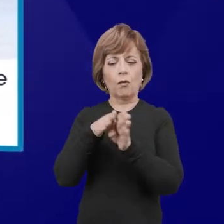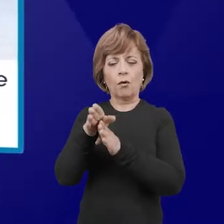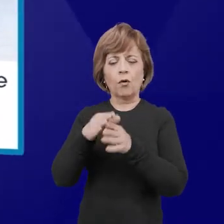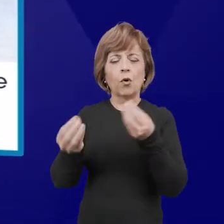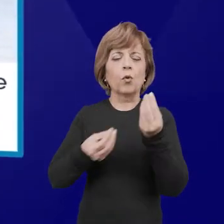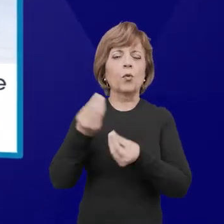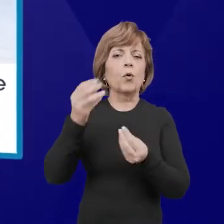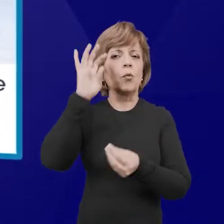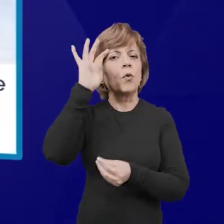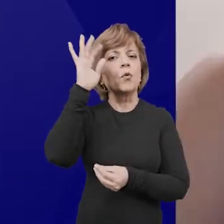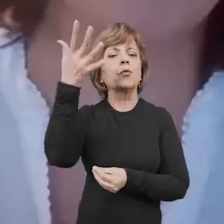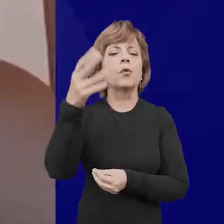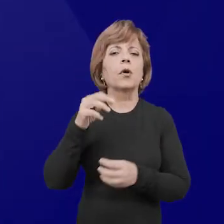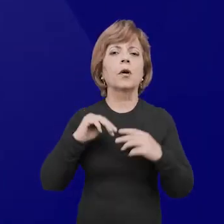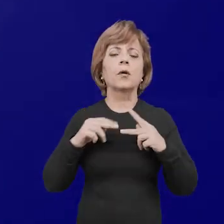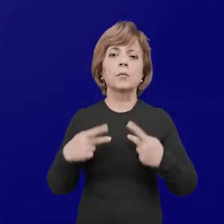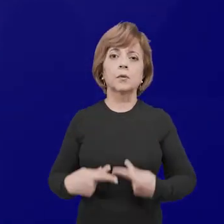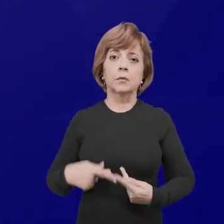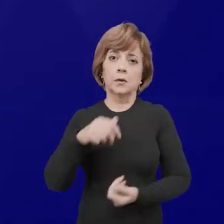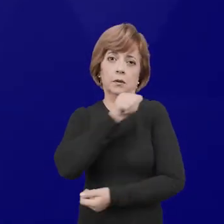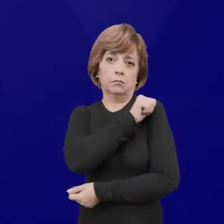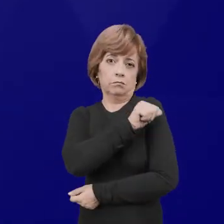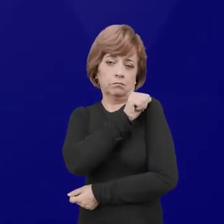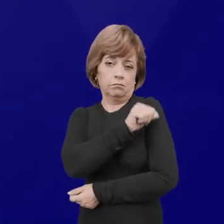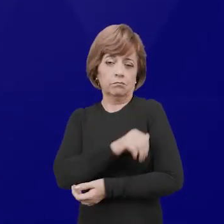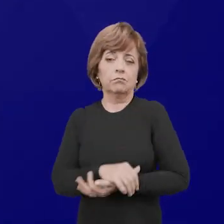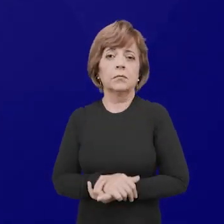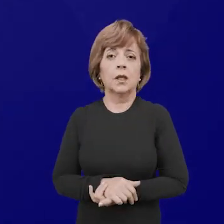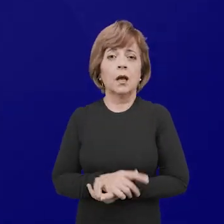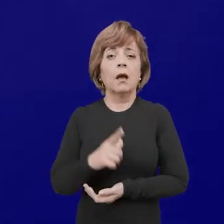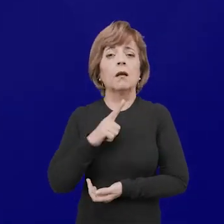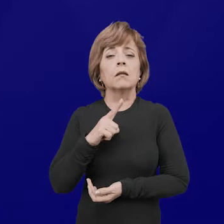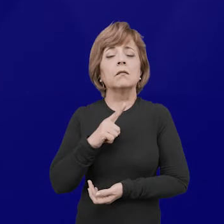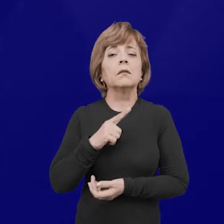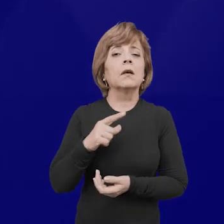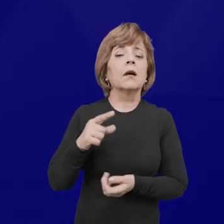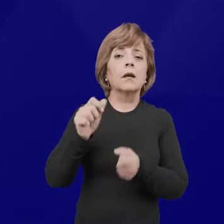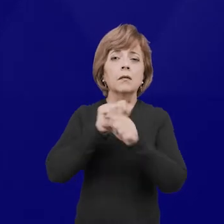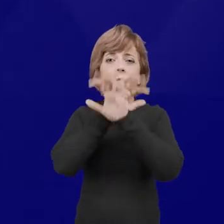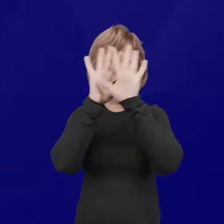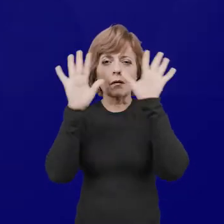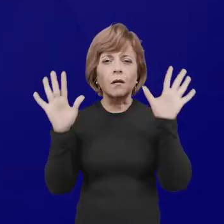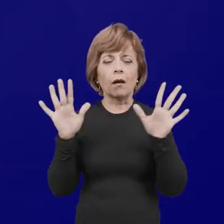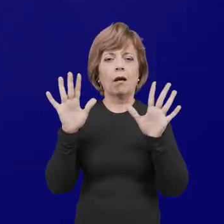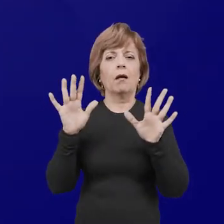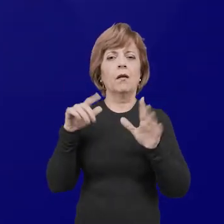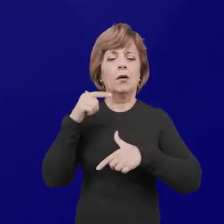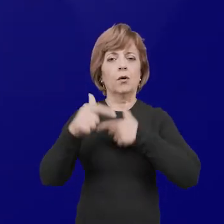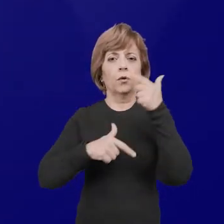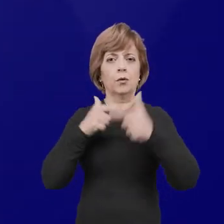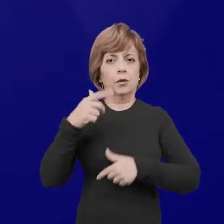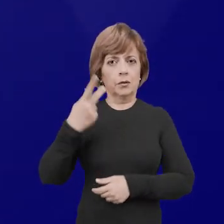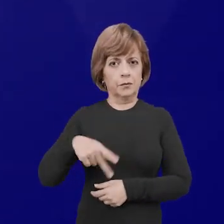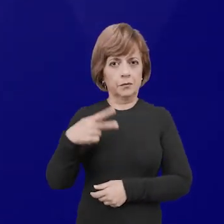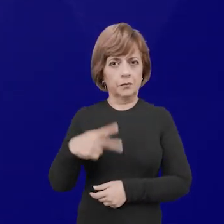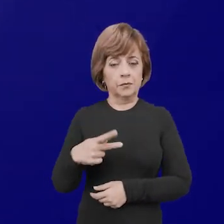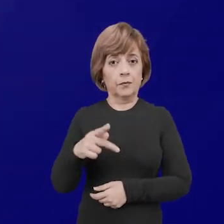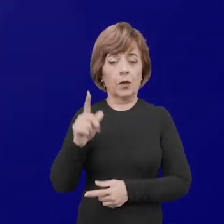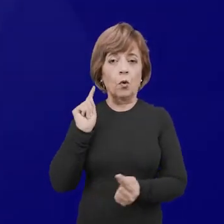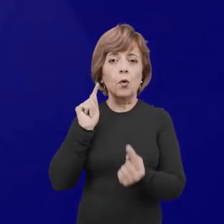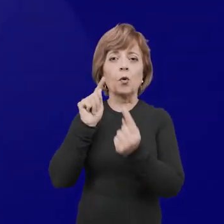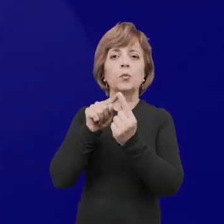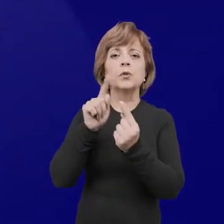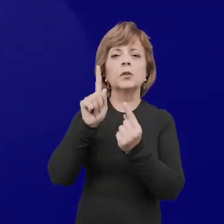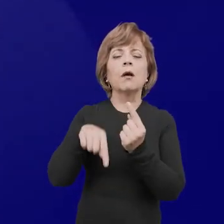tomada de decisão dentro do MPRJ e gerar transparência acerca da atuação ministerial. Então, nosso objetivo é lançar